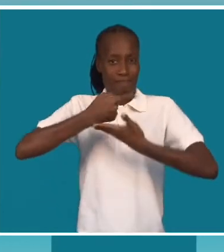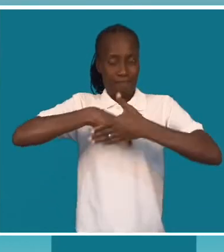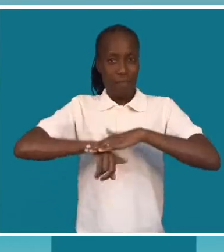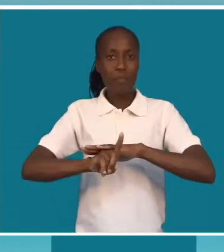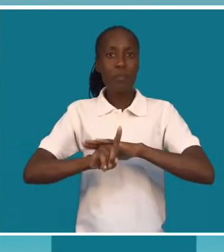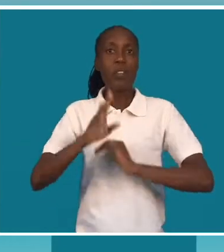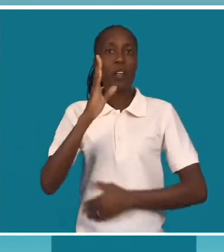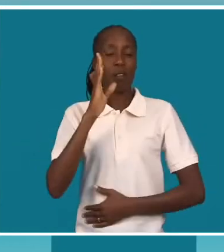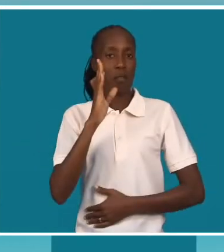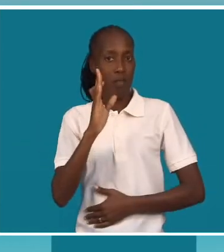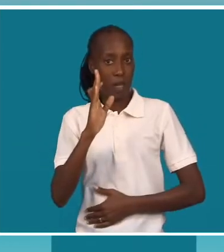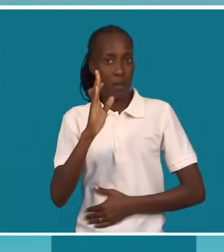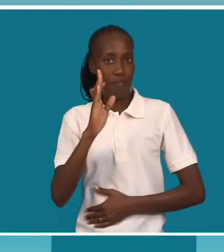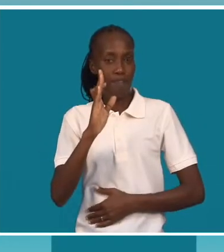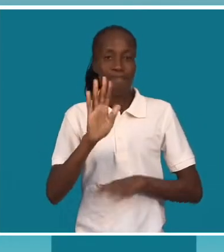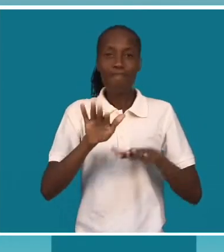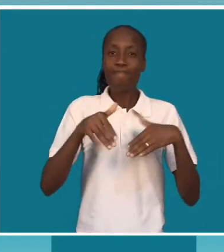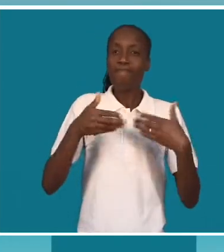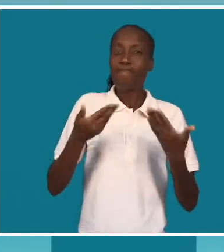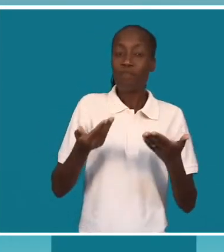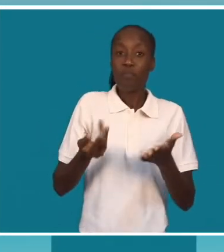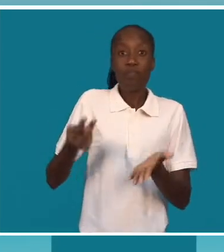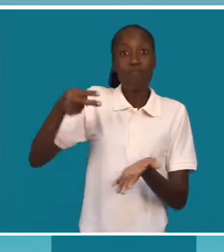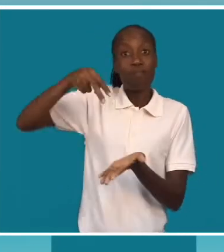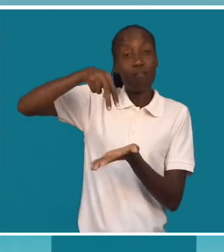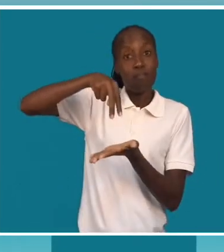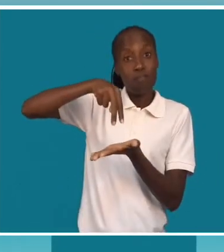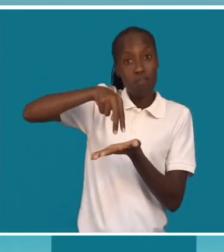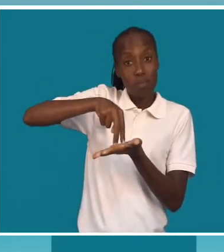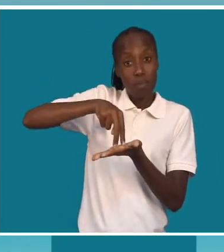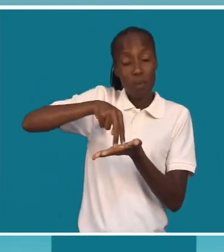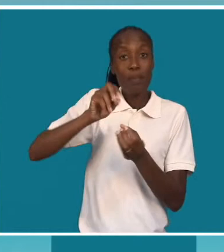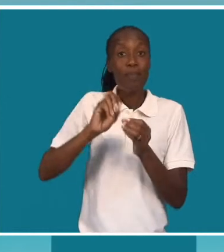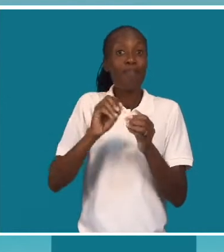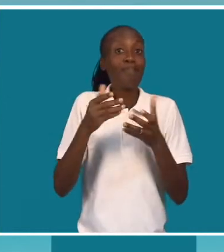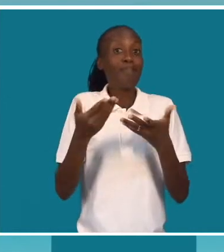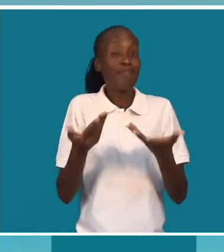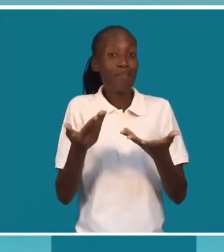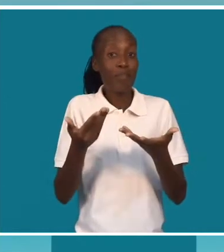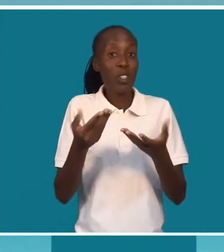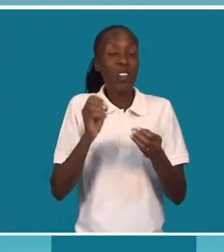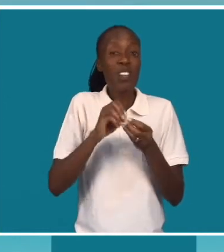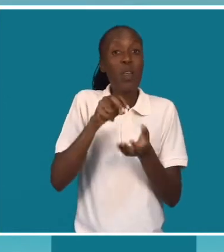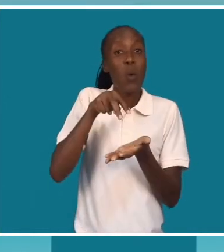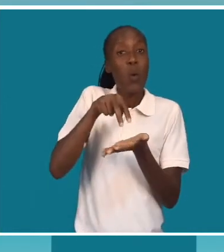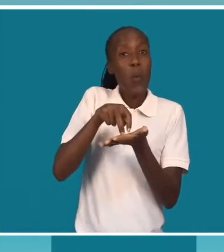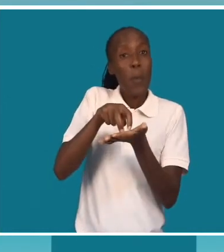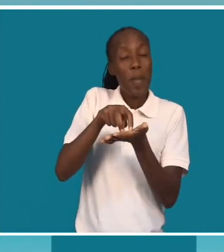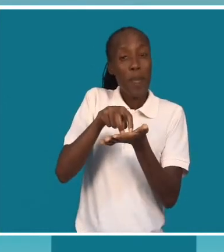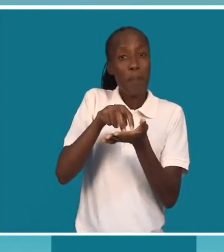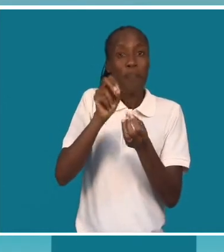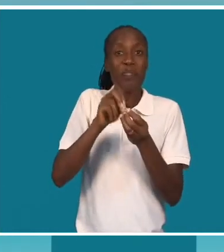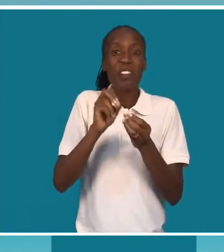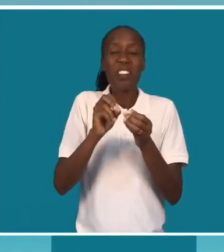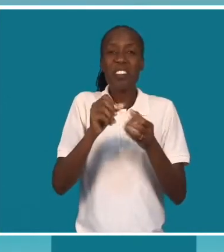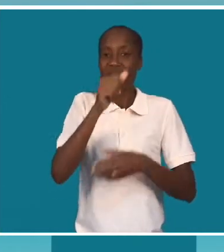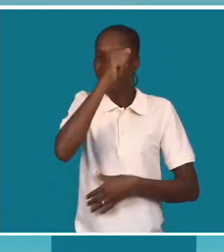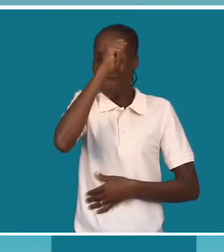banho. Então, quando levanto já, o pé direito já não tem